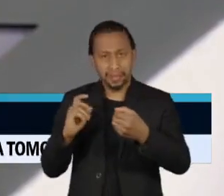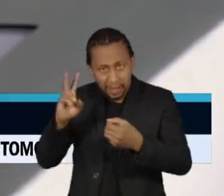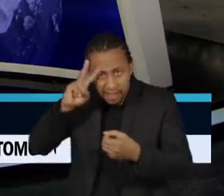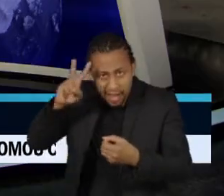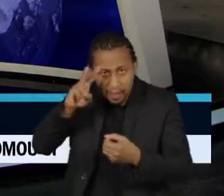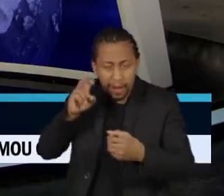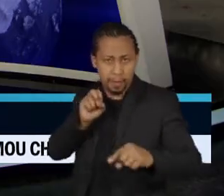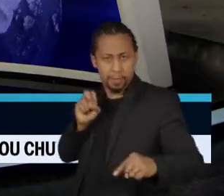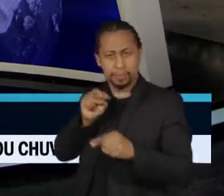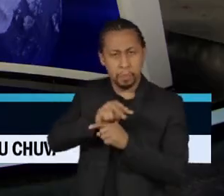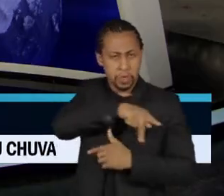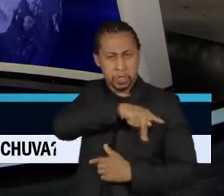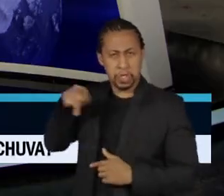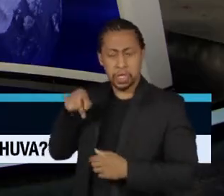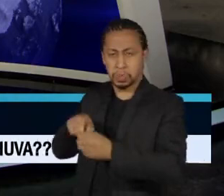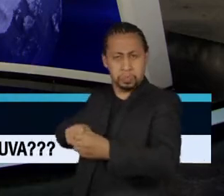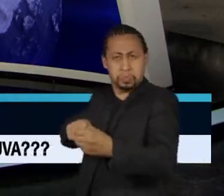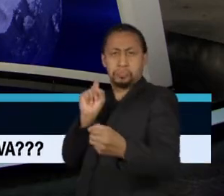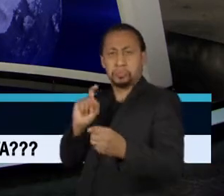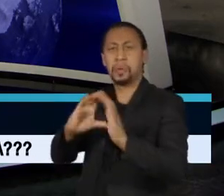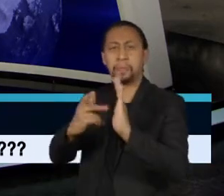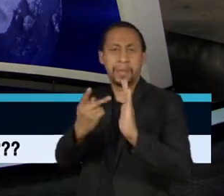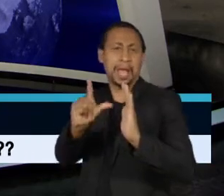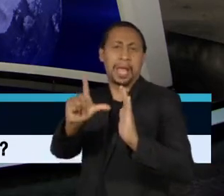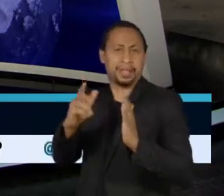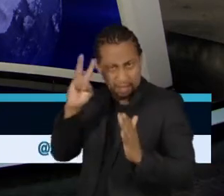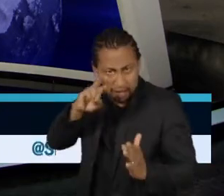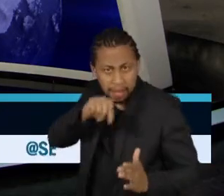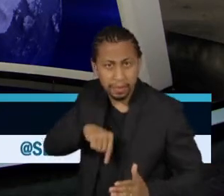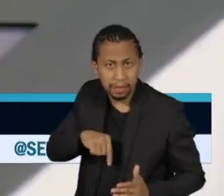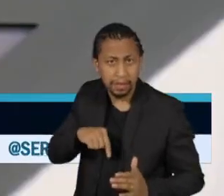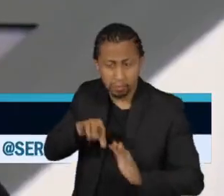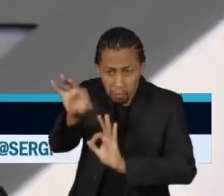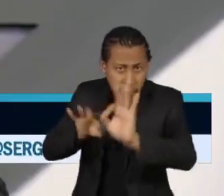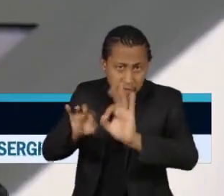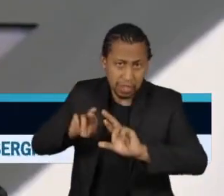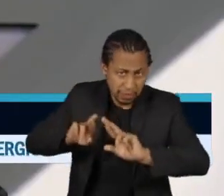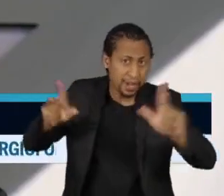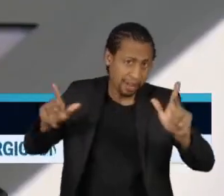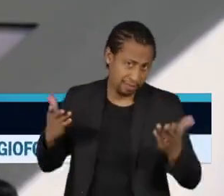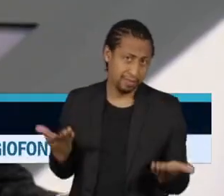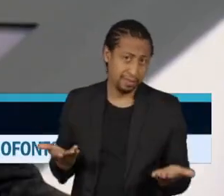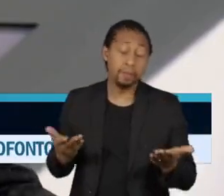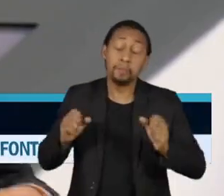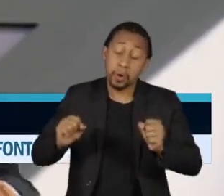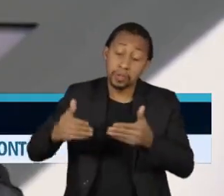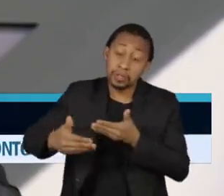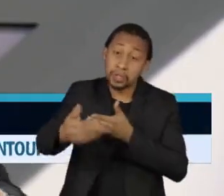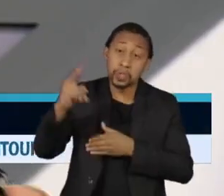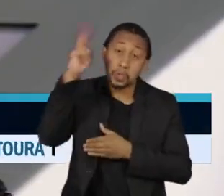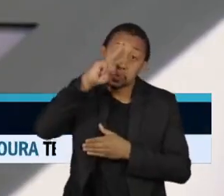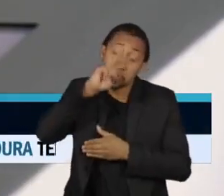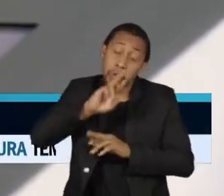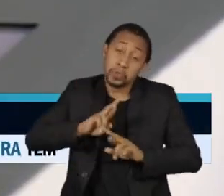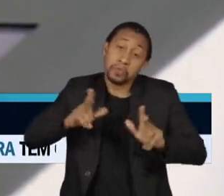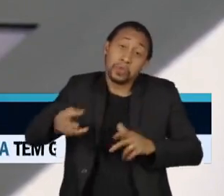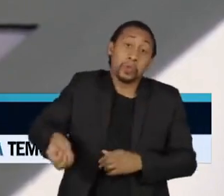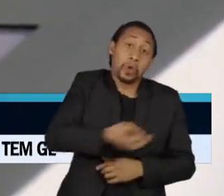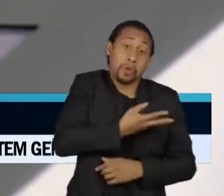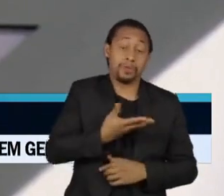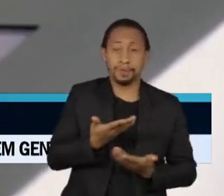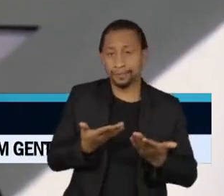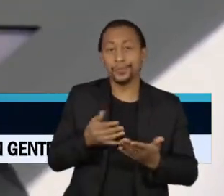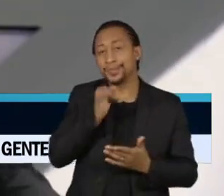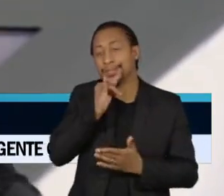tomar posse, porque ele se desentendeu, porque o projeto é diferente. Então, assim, podemos ter uma história nova, o PL na oposição e o Bolsonaro dentro